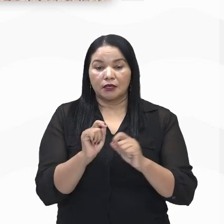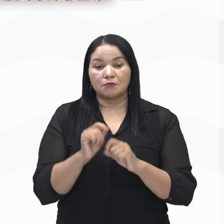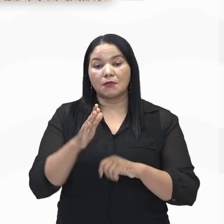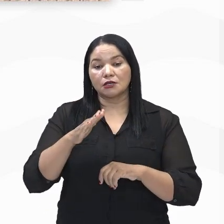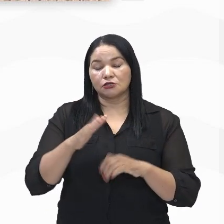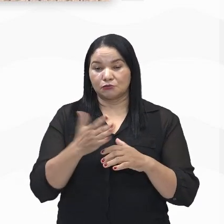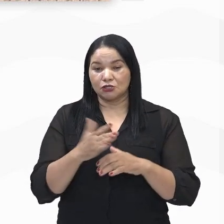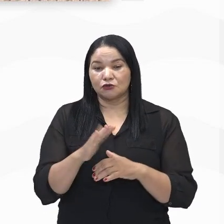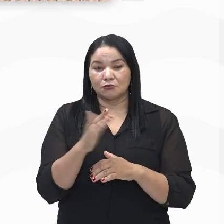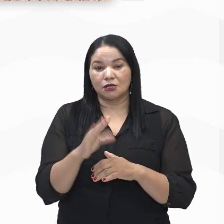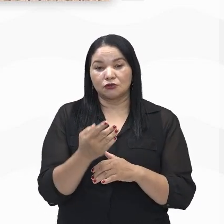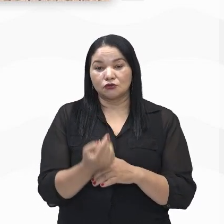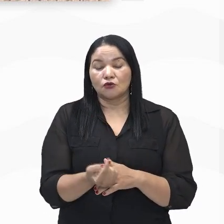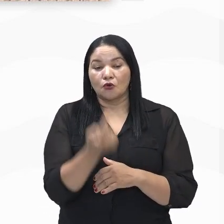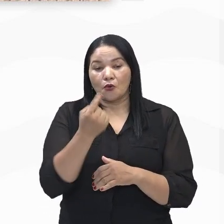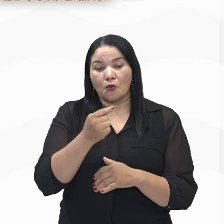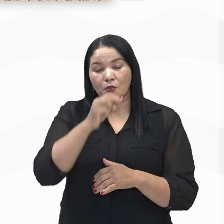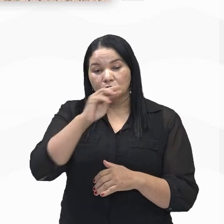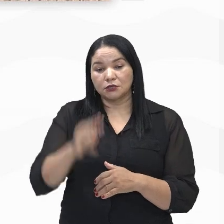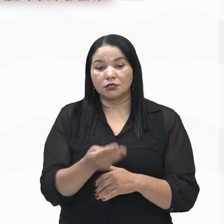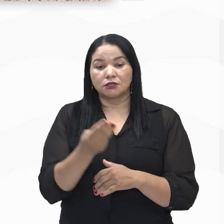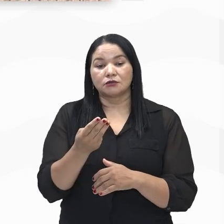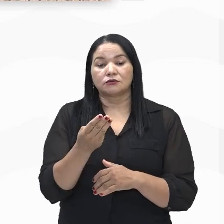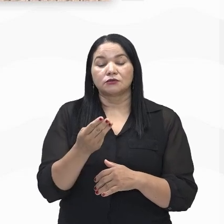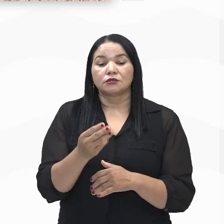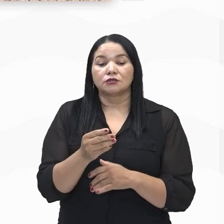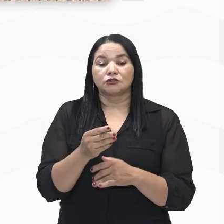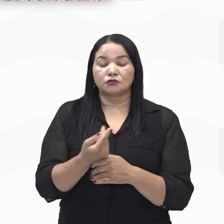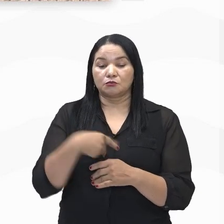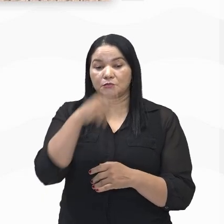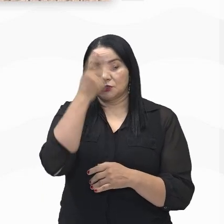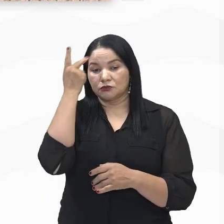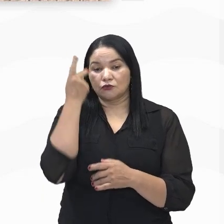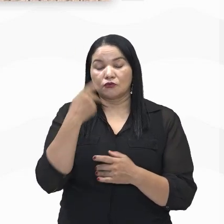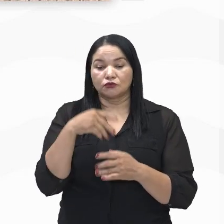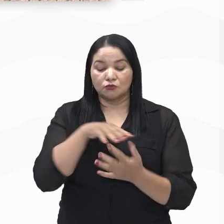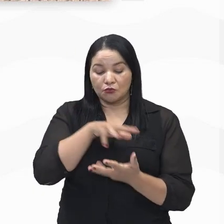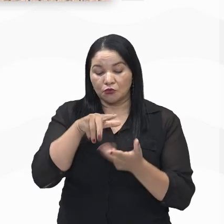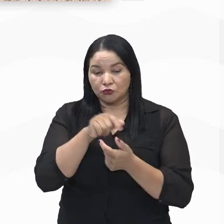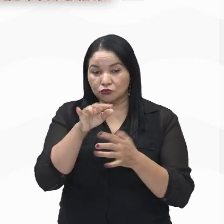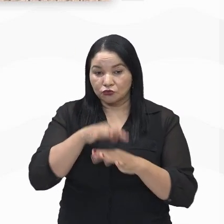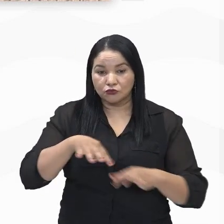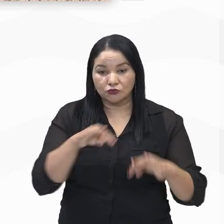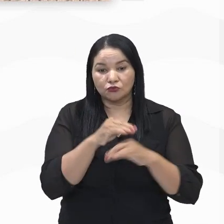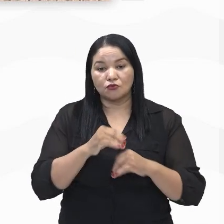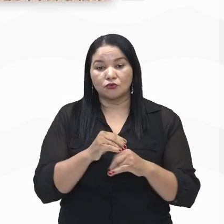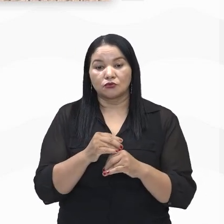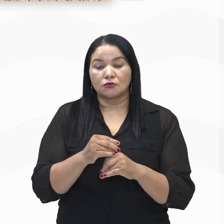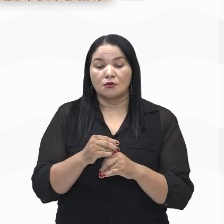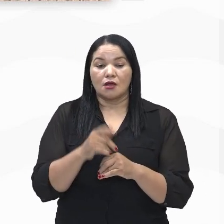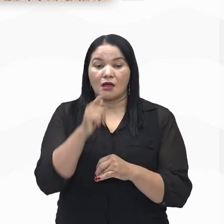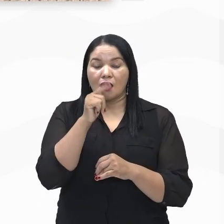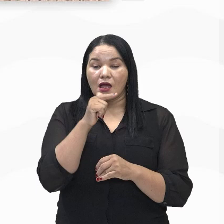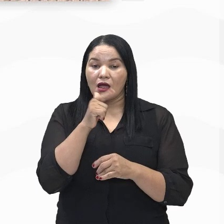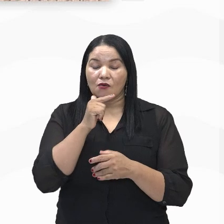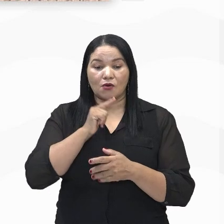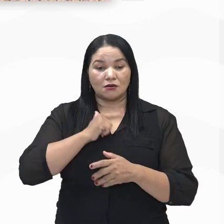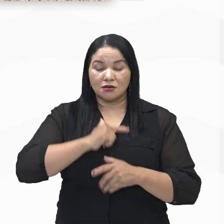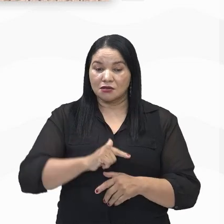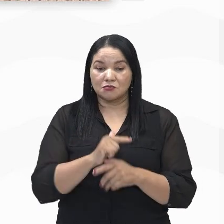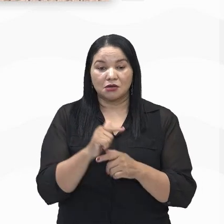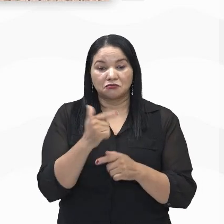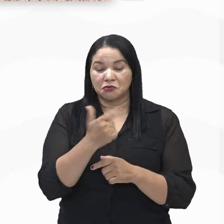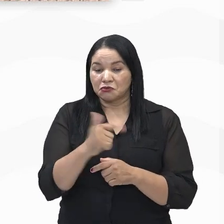aproximadamente 1 bilhão de pessoas em todo o mundo não têm acesso à água potável e cerca